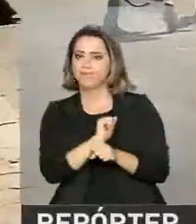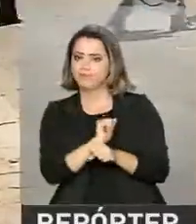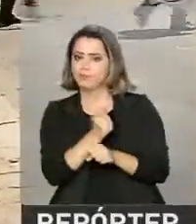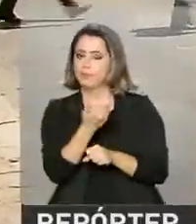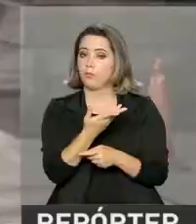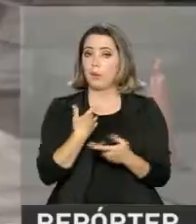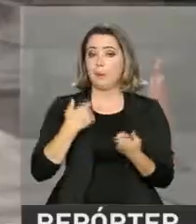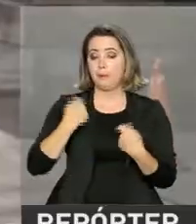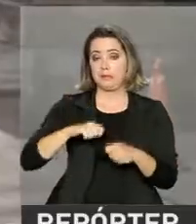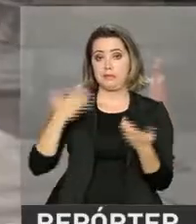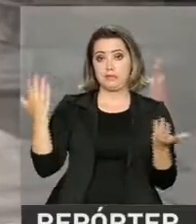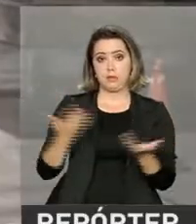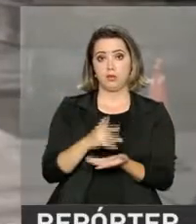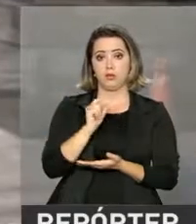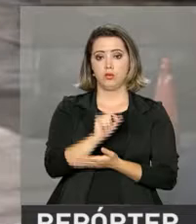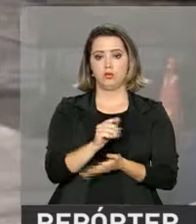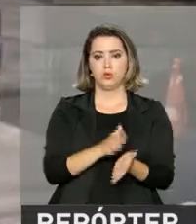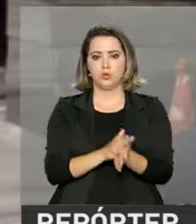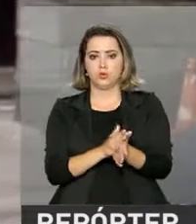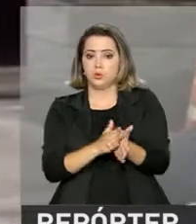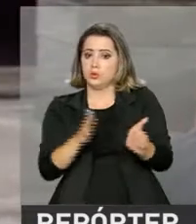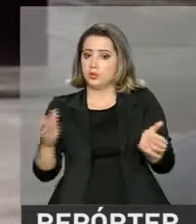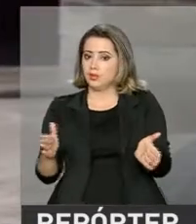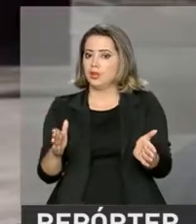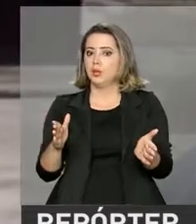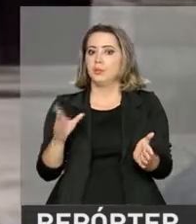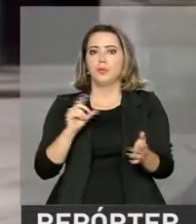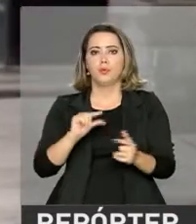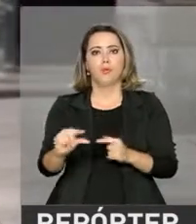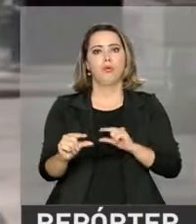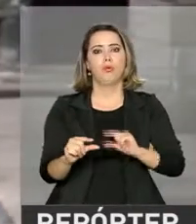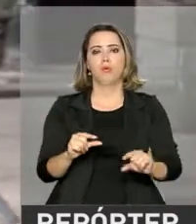de se apressar. Acaba sendo curto o tempo.